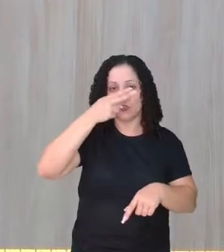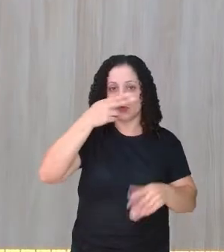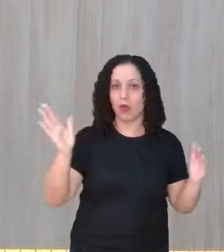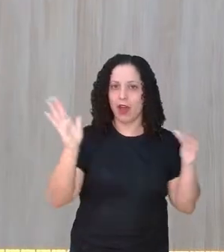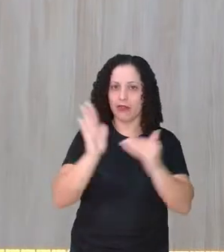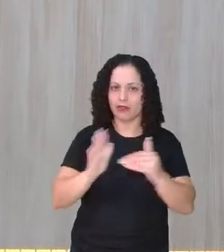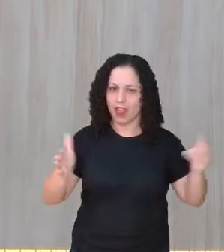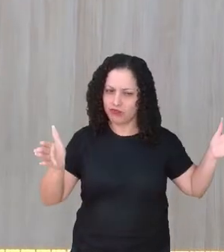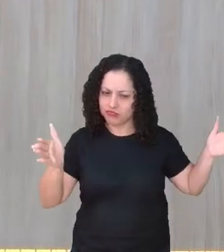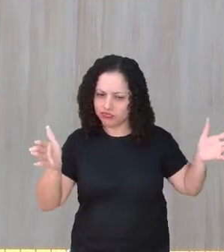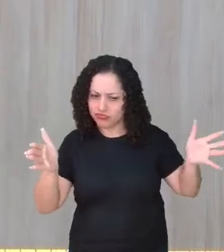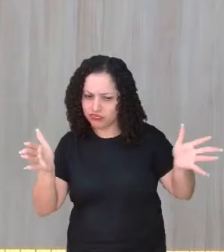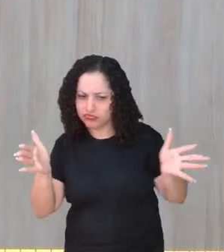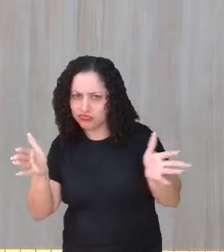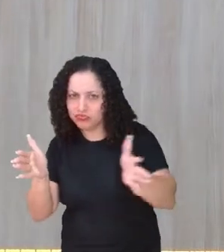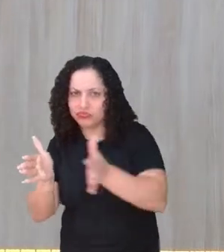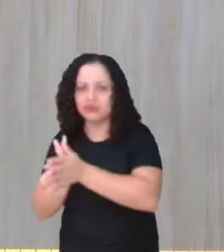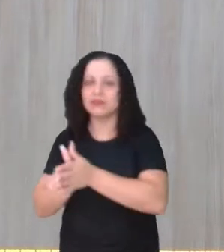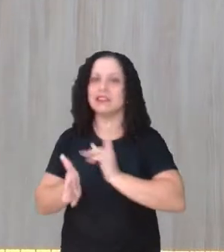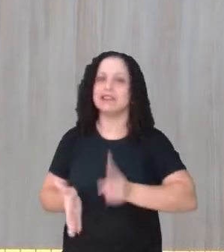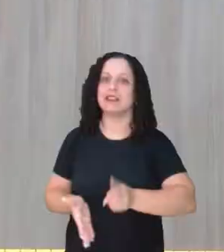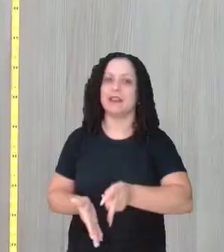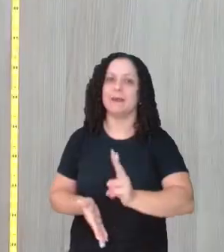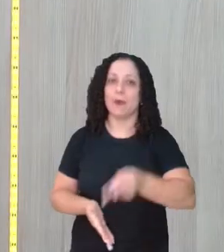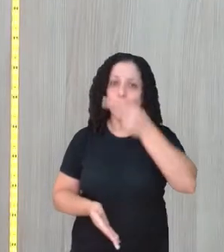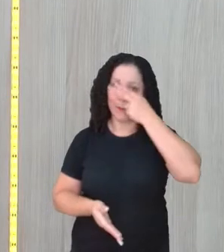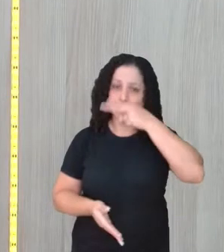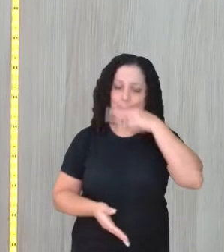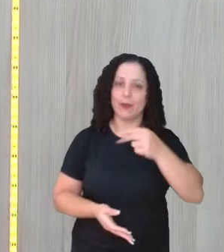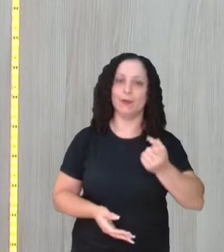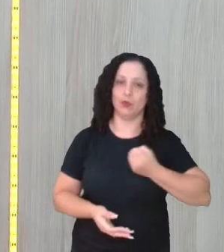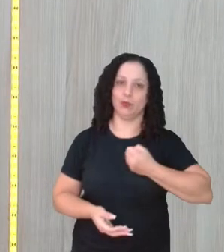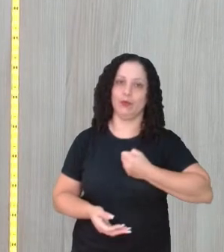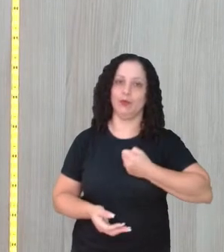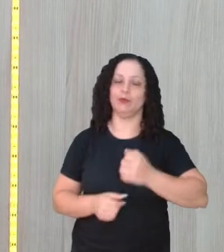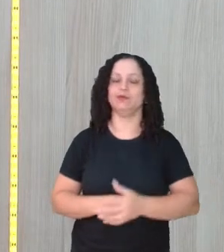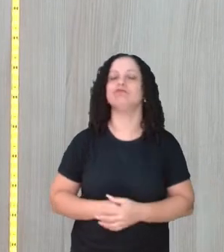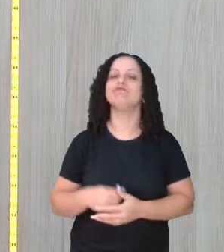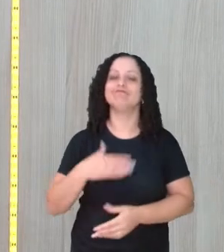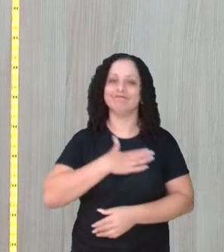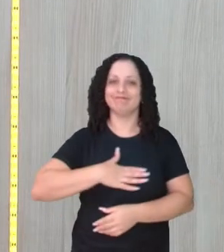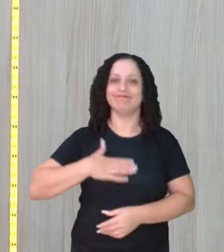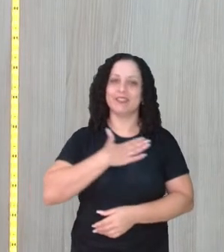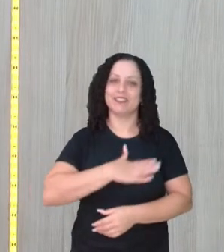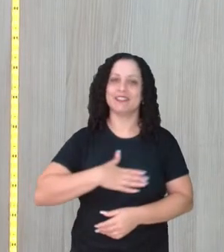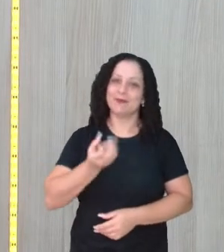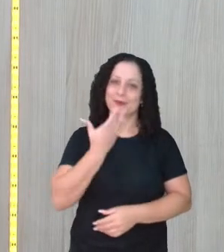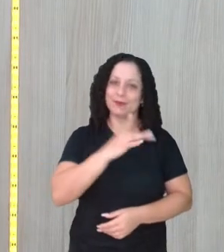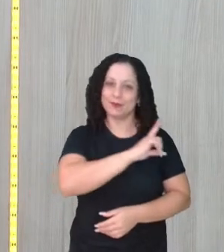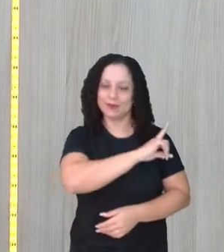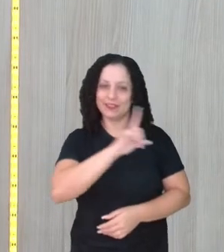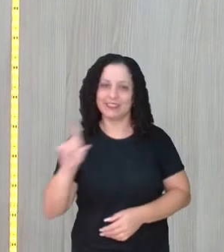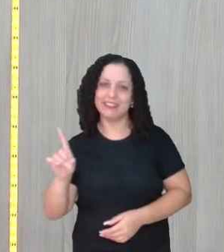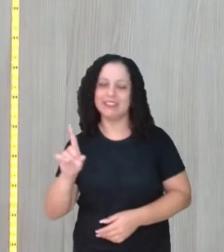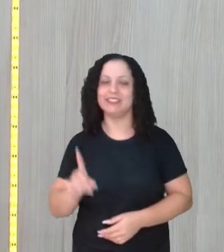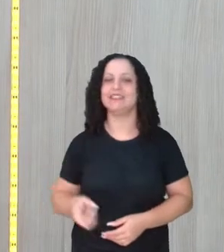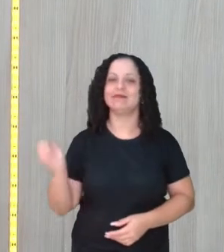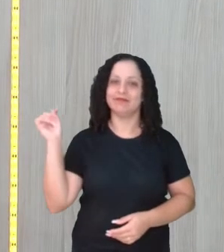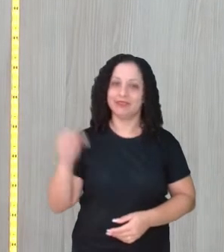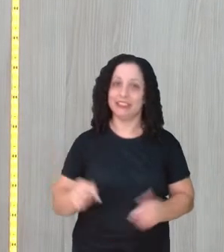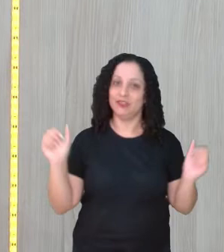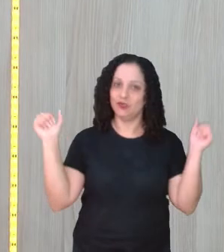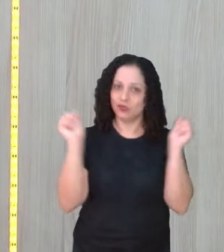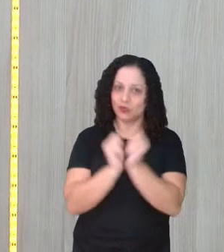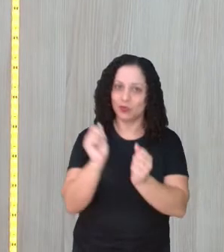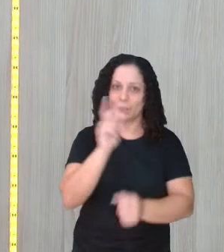não é, Celi? Isso. Bom dia, pessoal. Sempre um prazer enorme aprender junto com o professor Pedro,